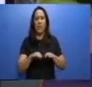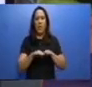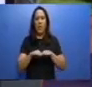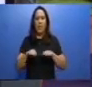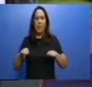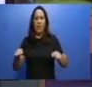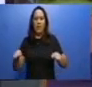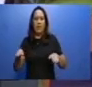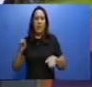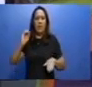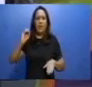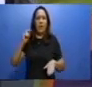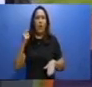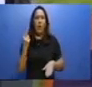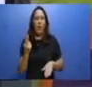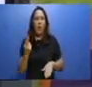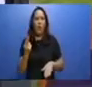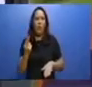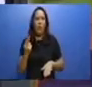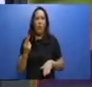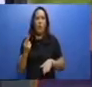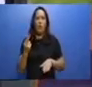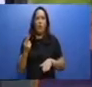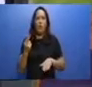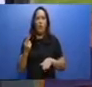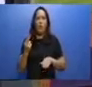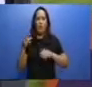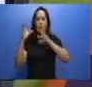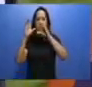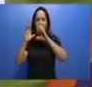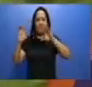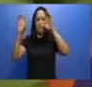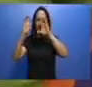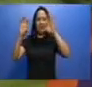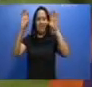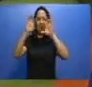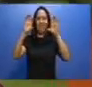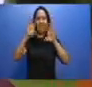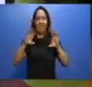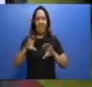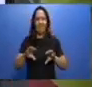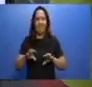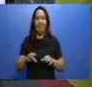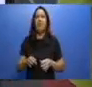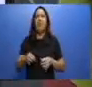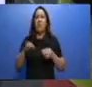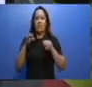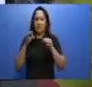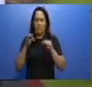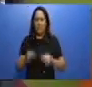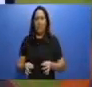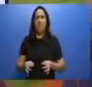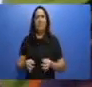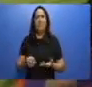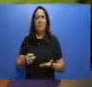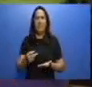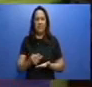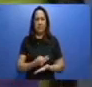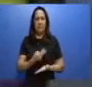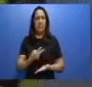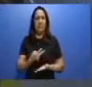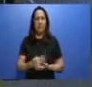para justificar. O que é isso? Para explicar. Então, retomando. Figuras planas,